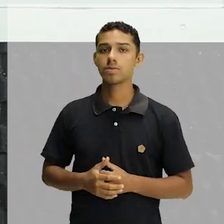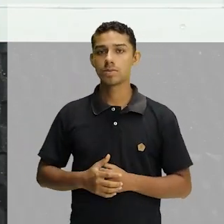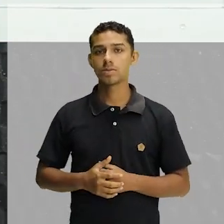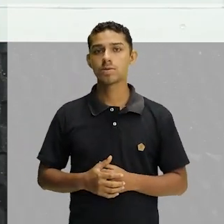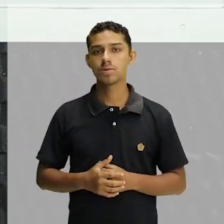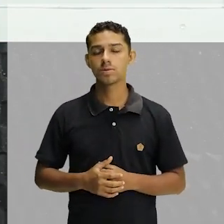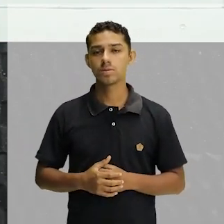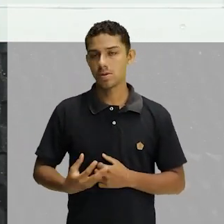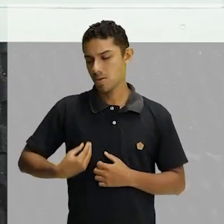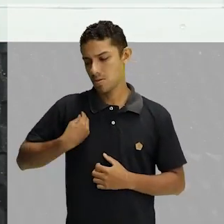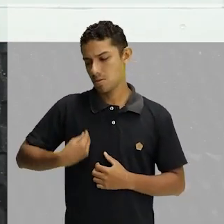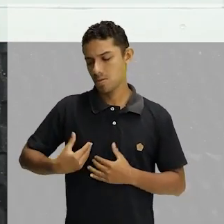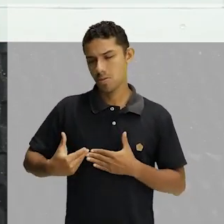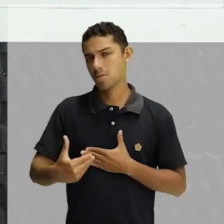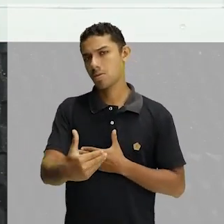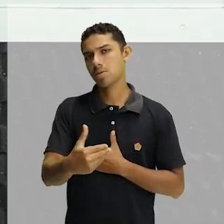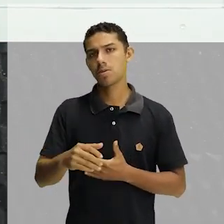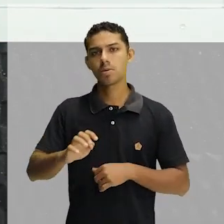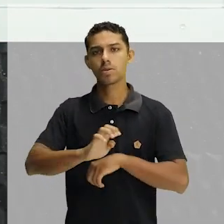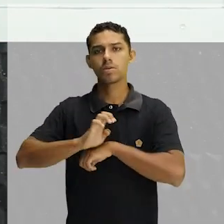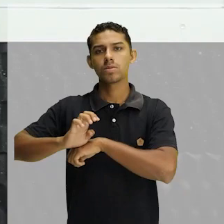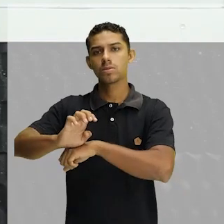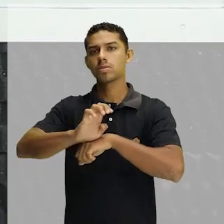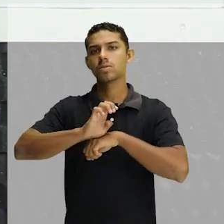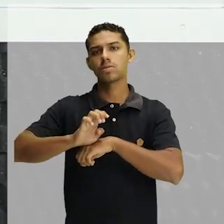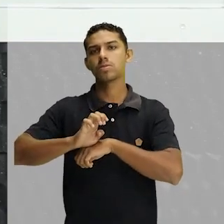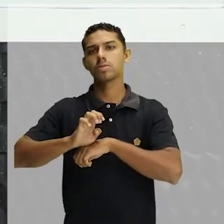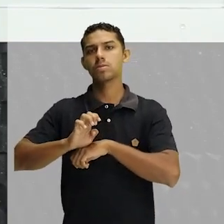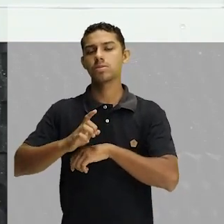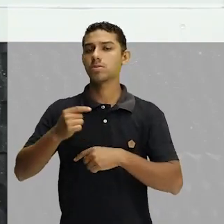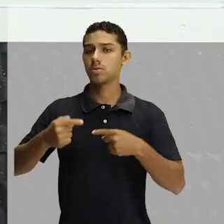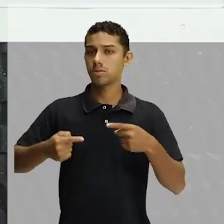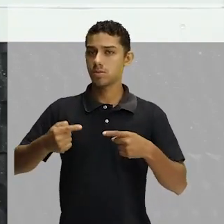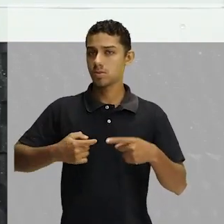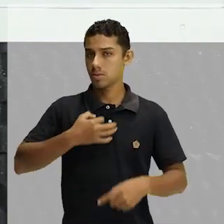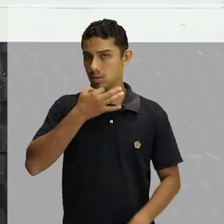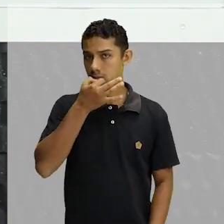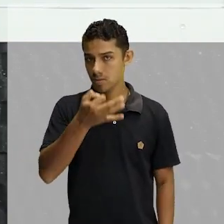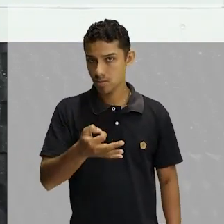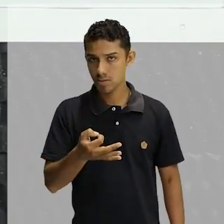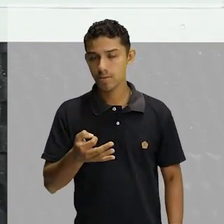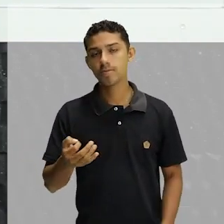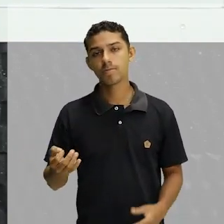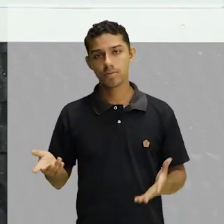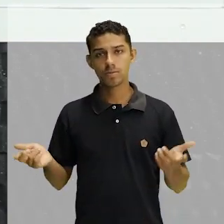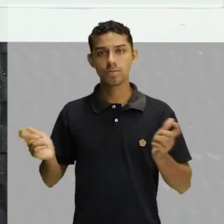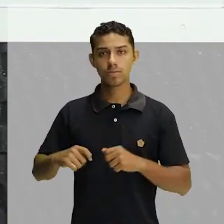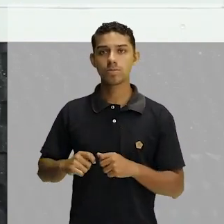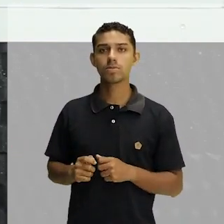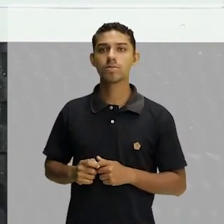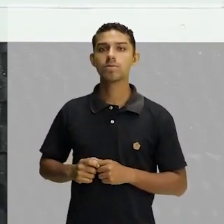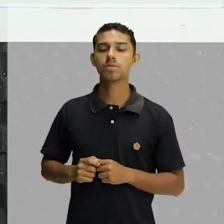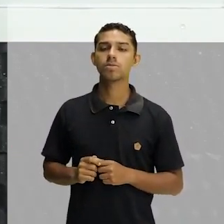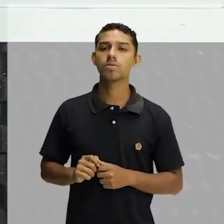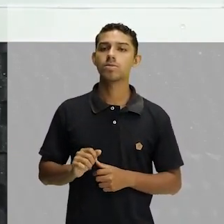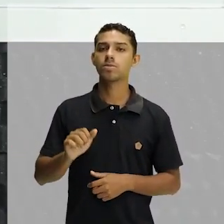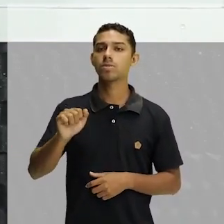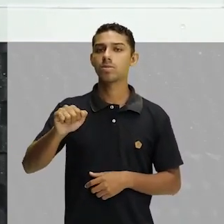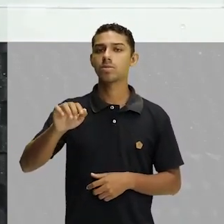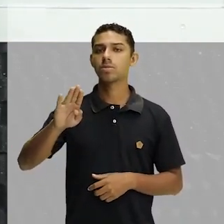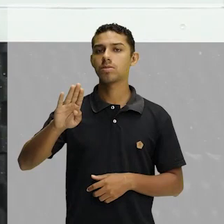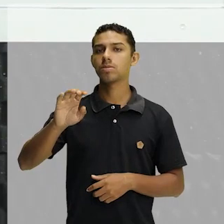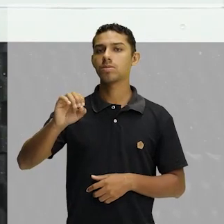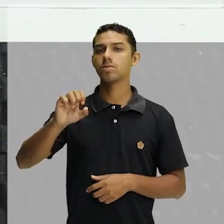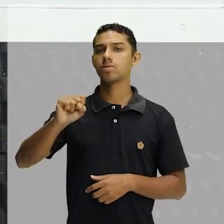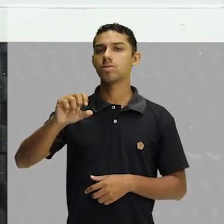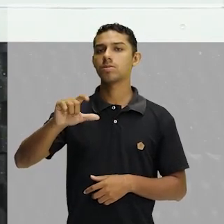uma condição de Estado absolutista. Existe uma discussão muito grande, é válido eu falar isso para vocês, sobre o absolutismo em Hobbes, sobre